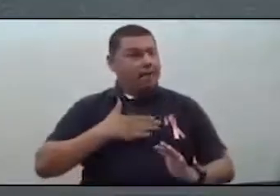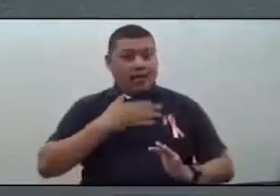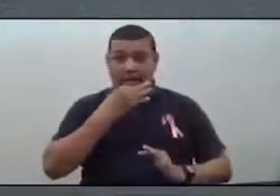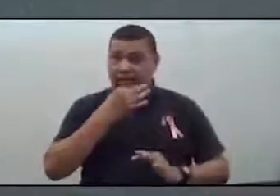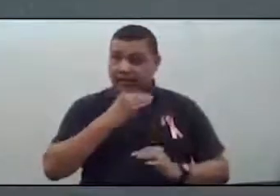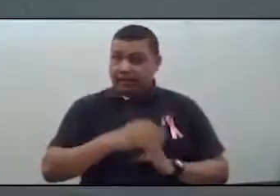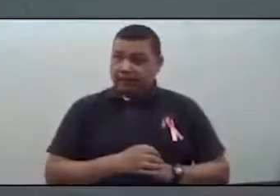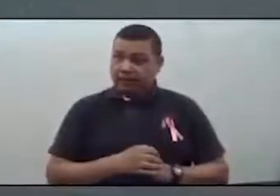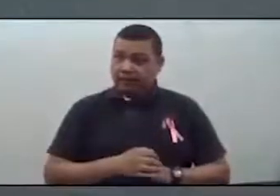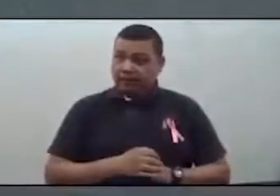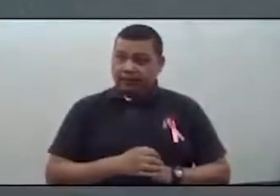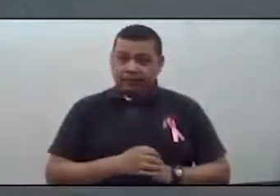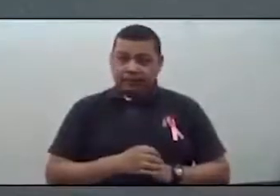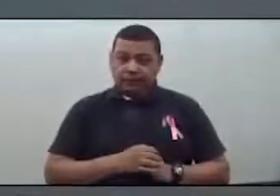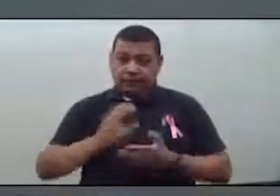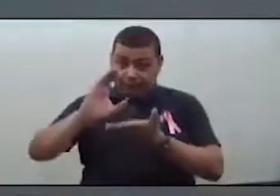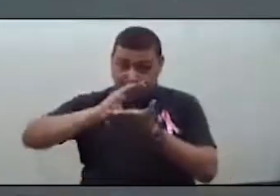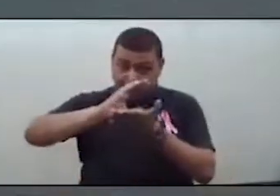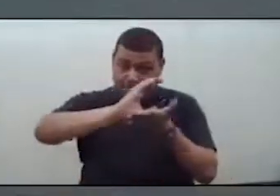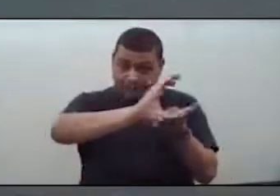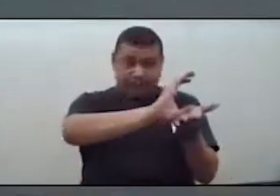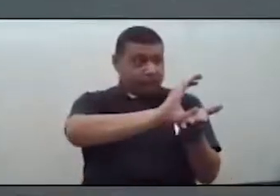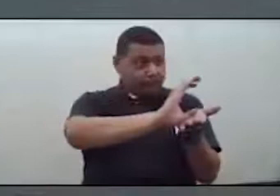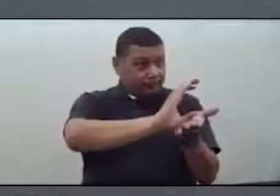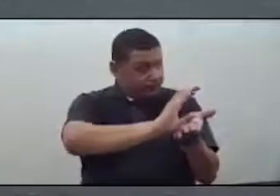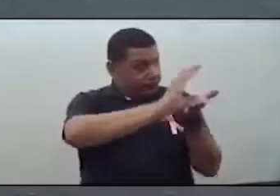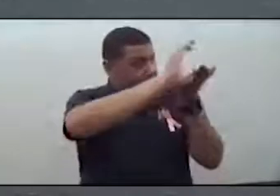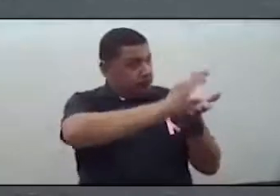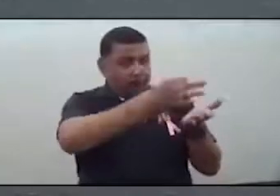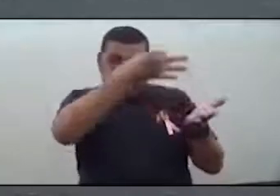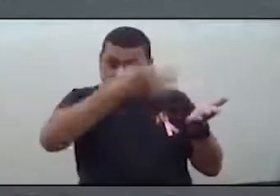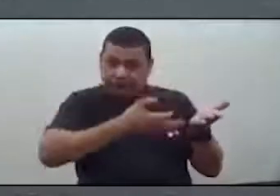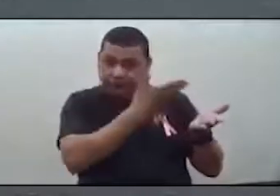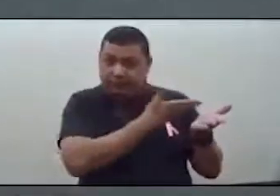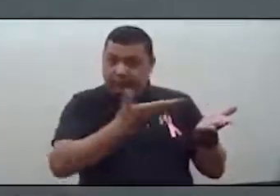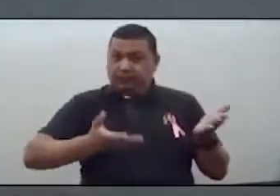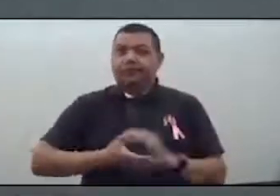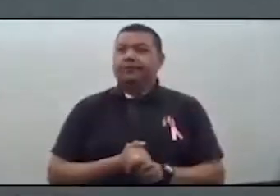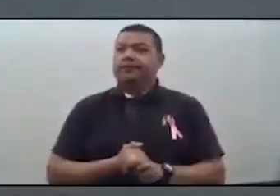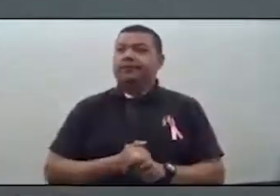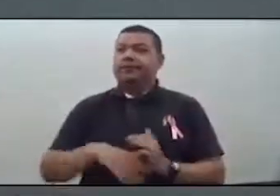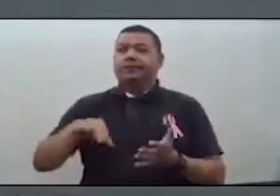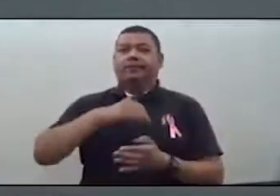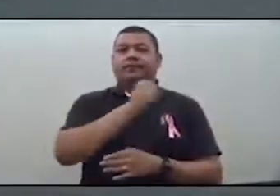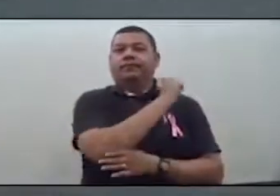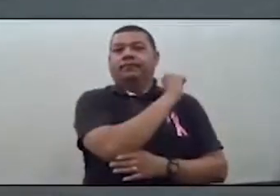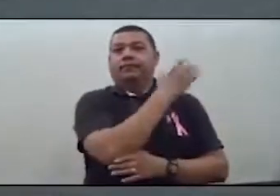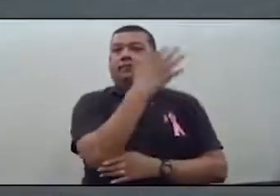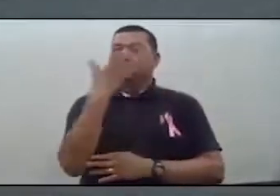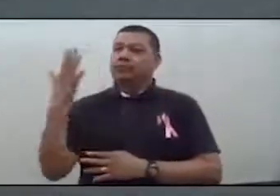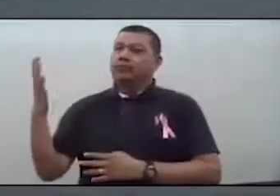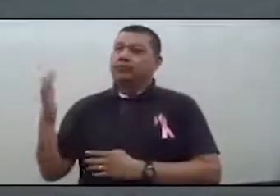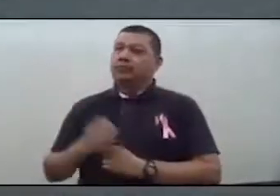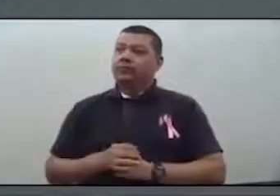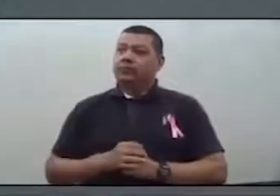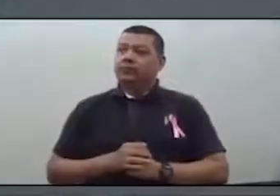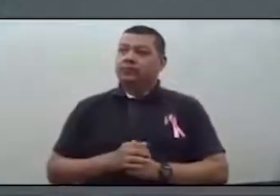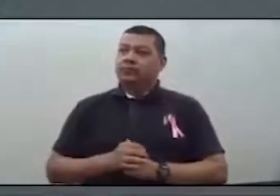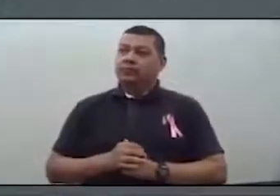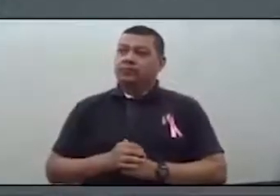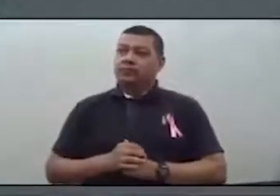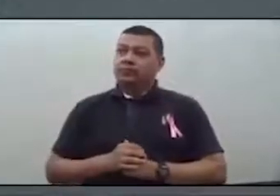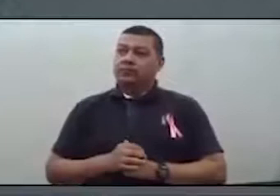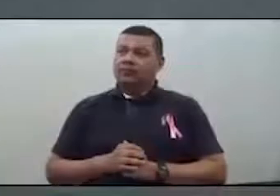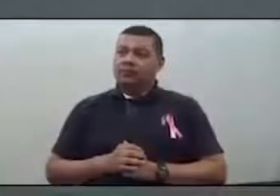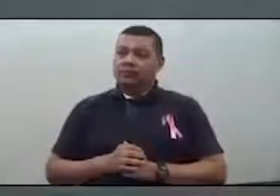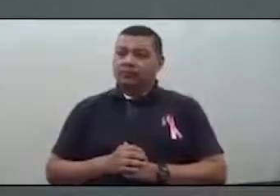que o dinheiro está sendo colocado no lugar correto. A Secretaria de Meio Ambiente, que tem um problema parecido, um pouco